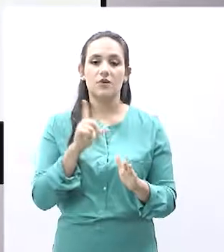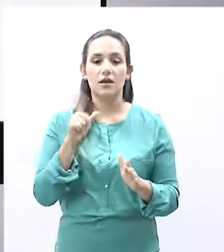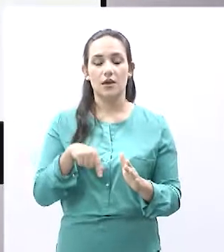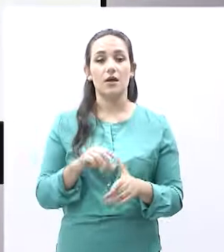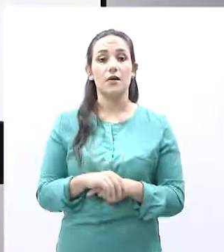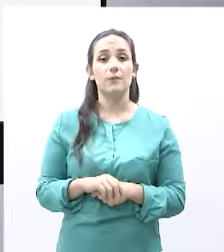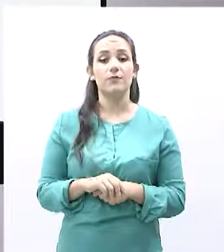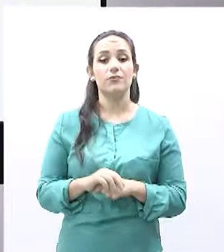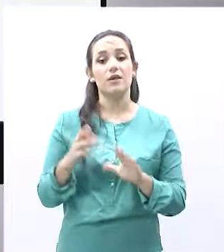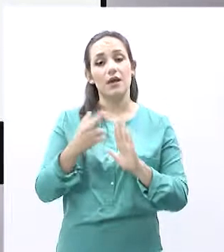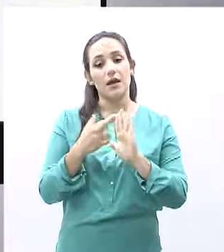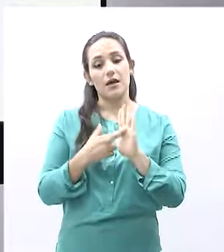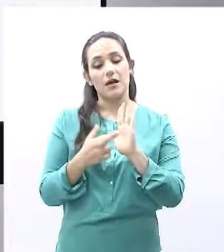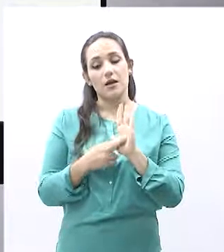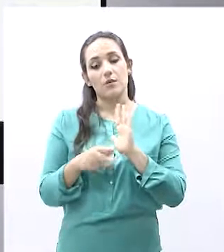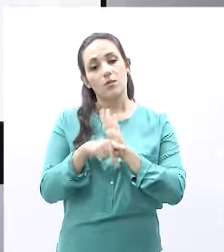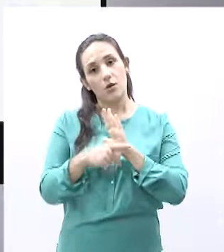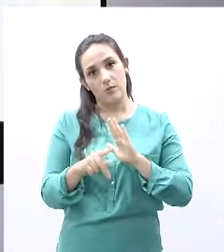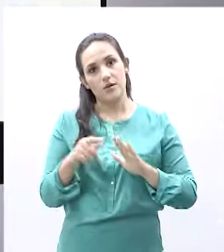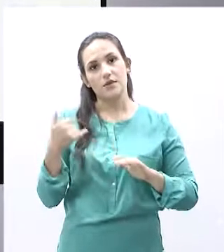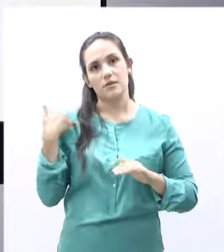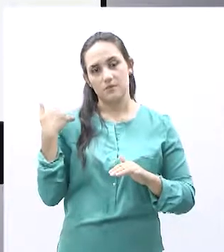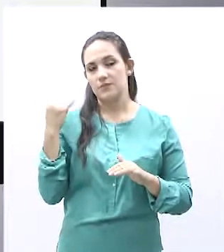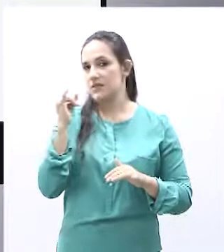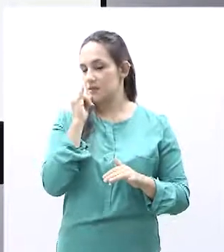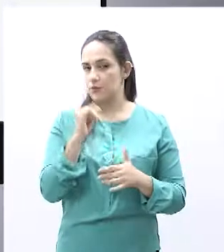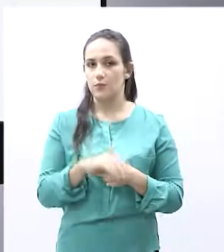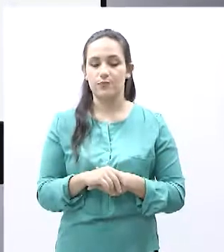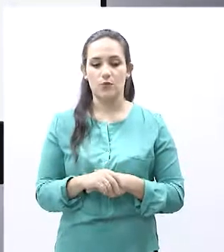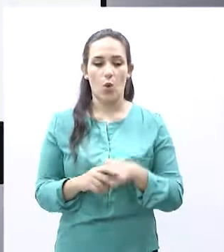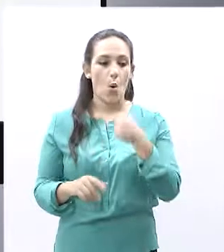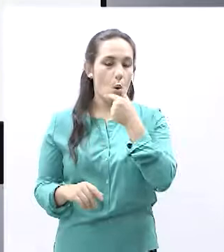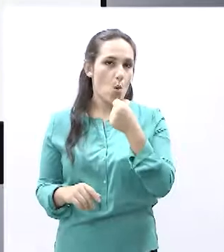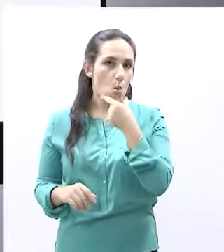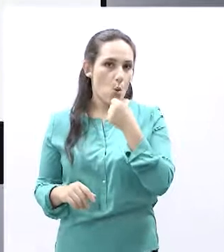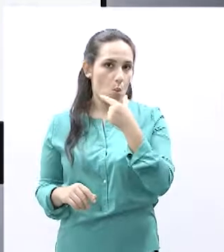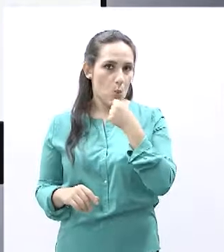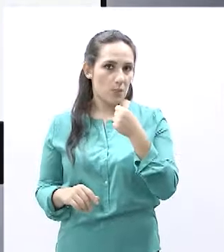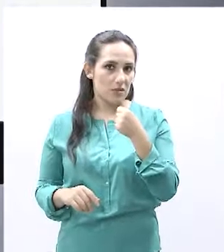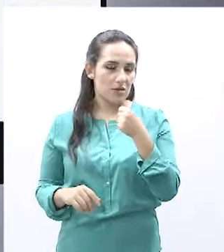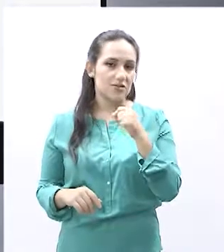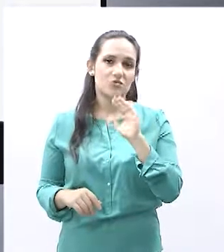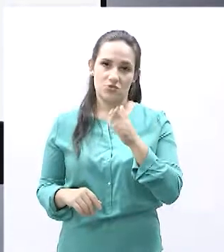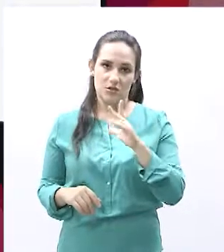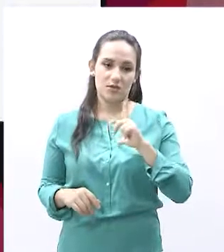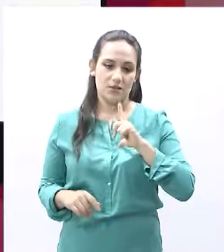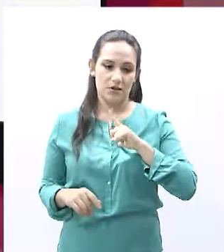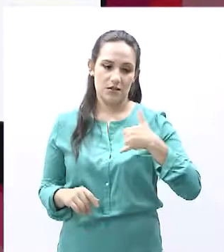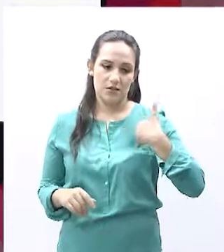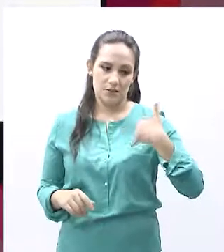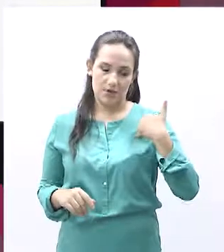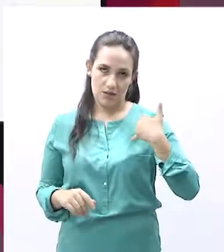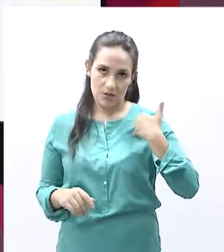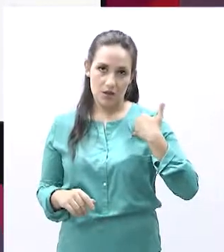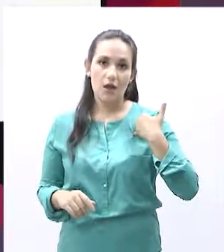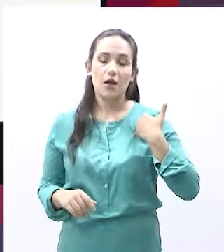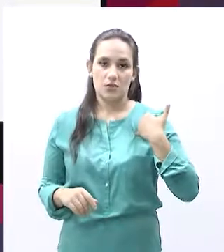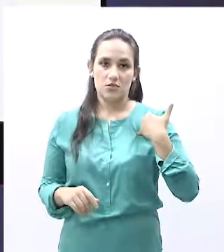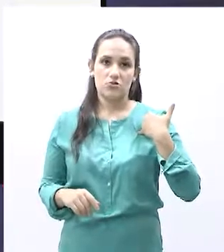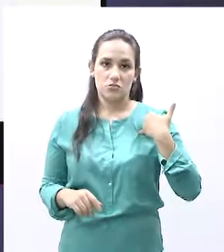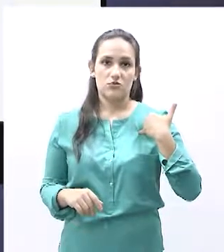é a regra de transição por idade. Como os homens já têm idade mínima na regra